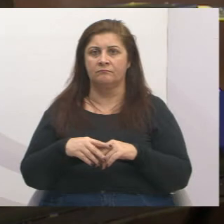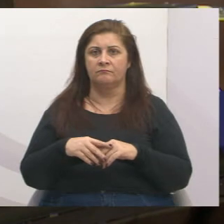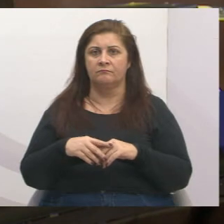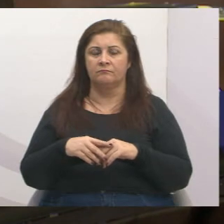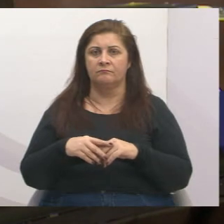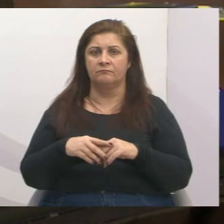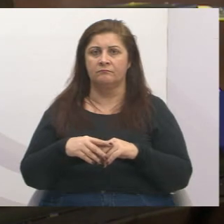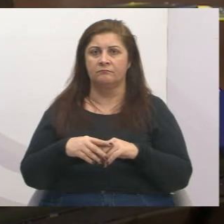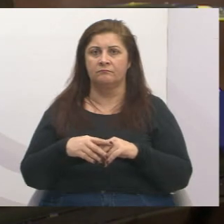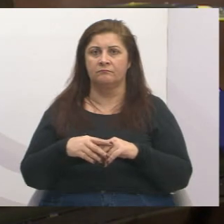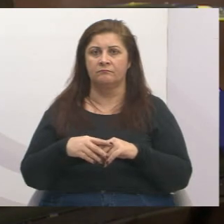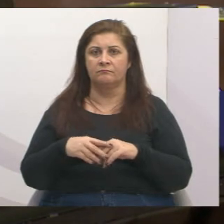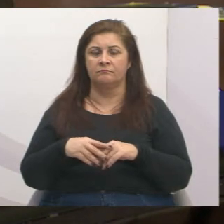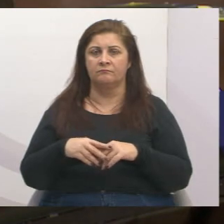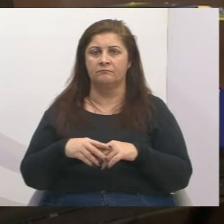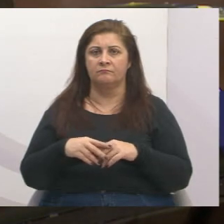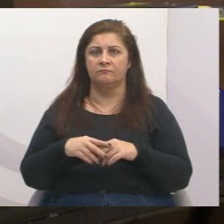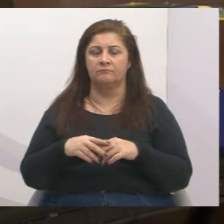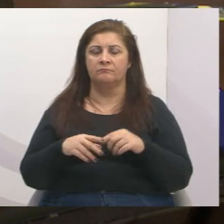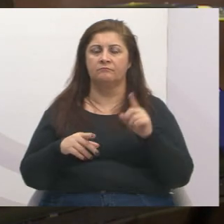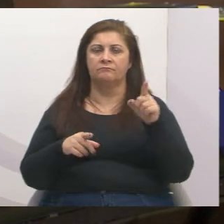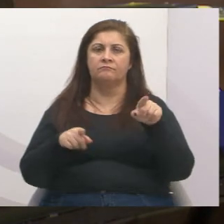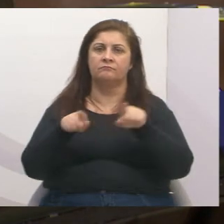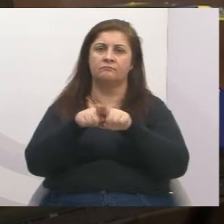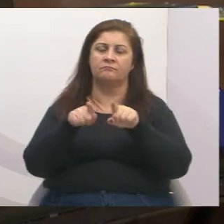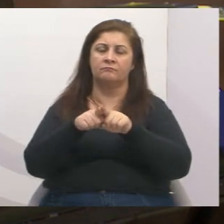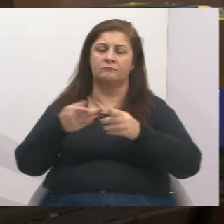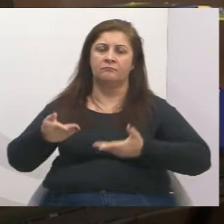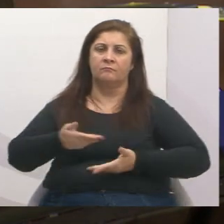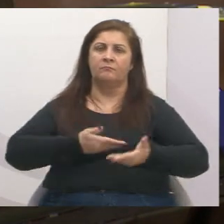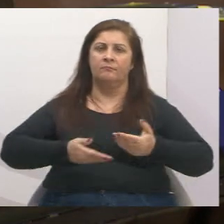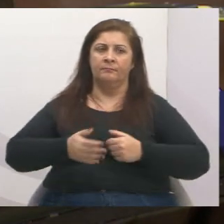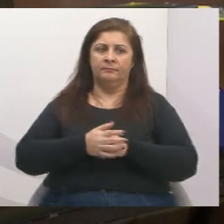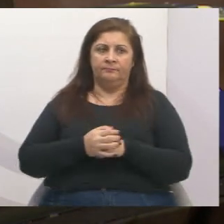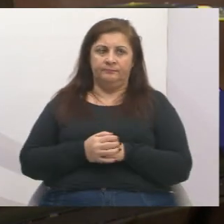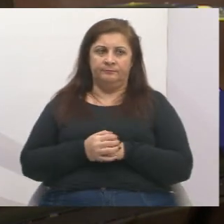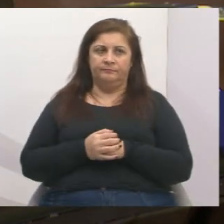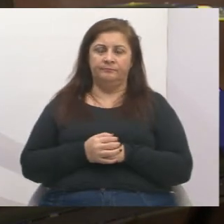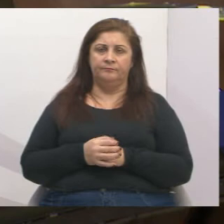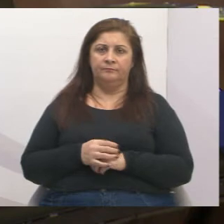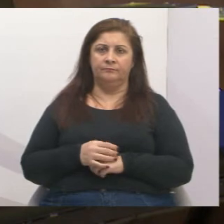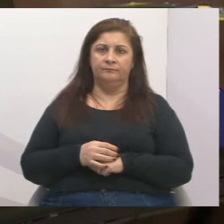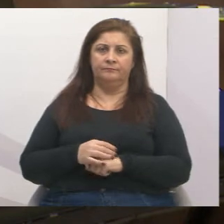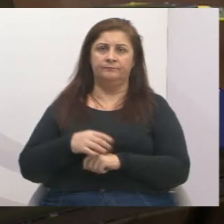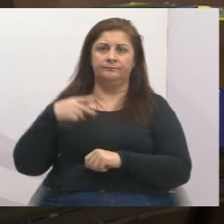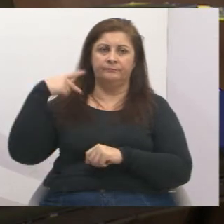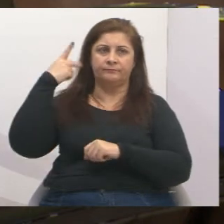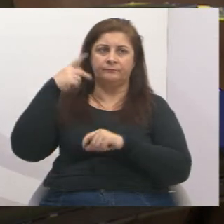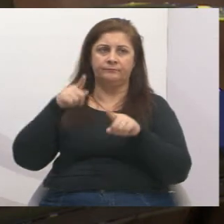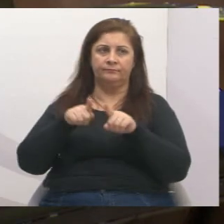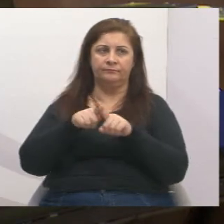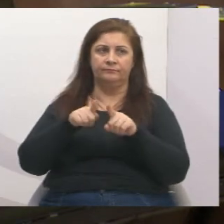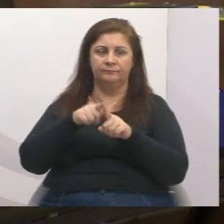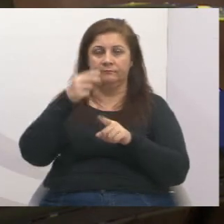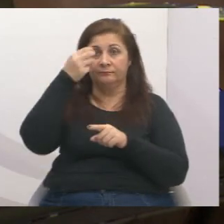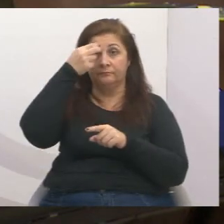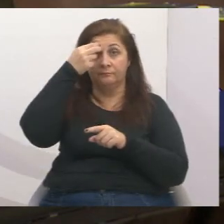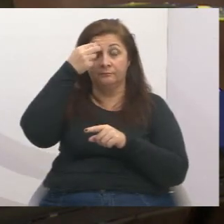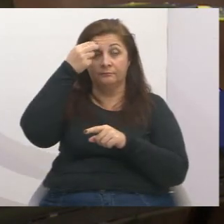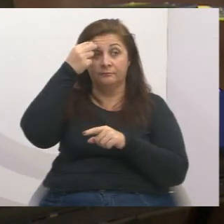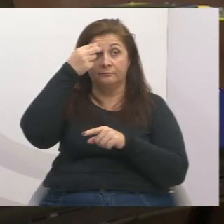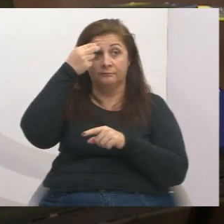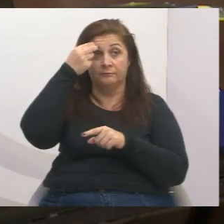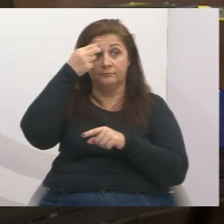como servidor, que você é público, e os vereadores também são servidores públicos, na função,